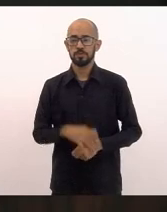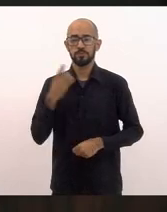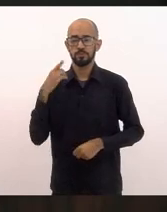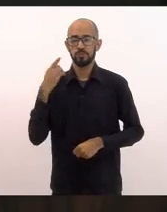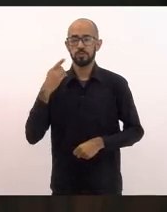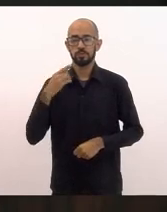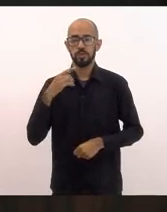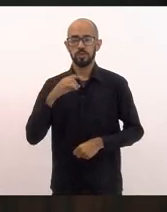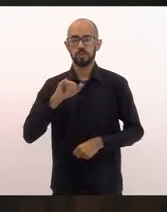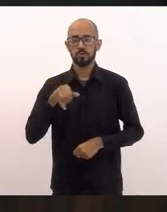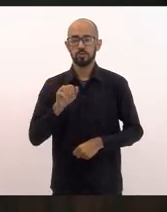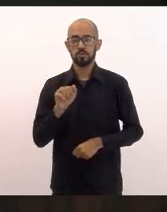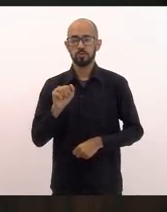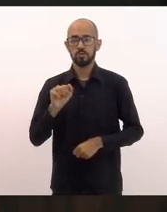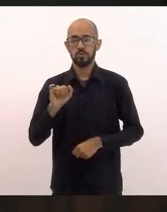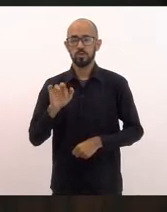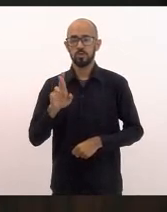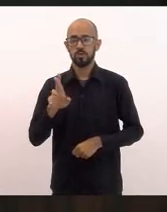Deputado Jari